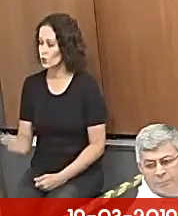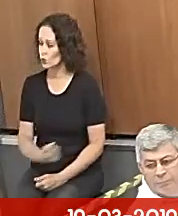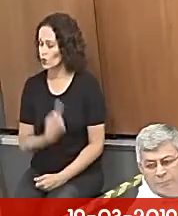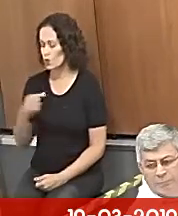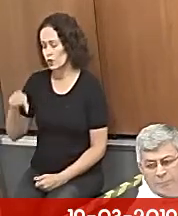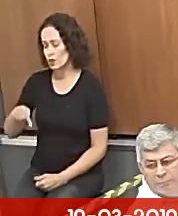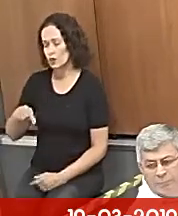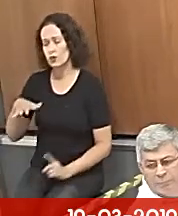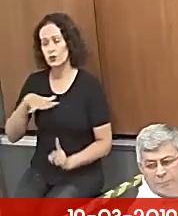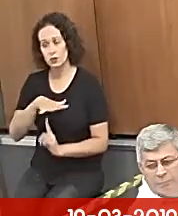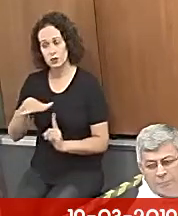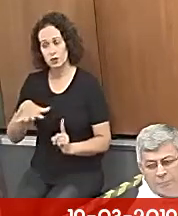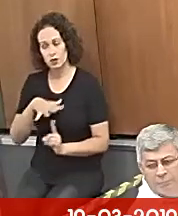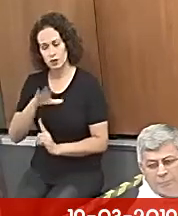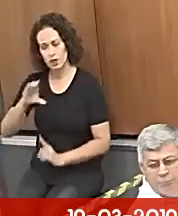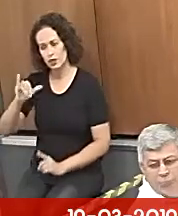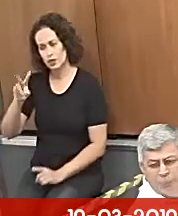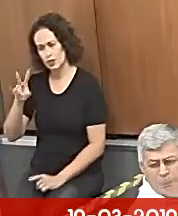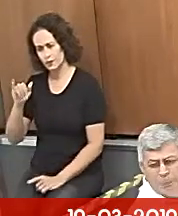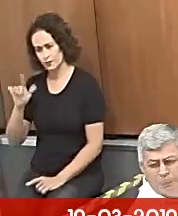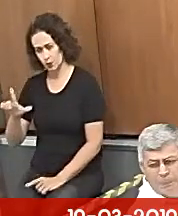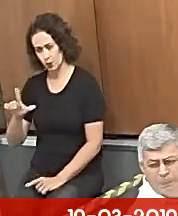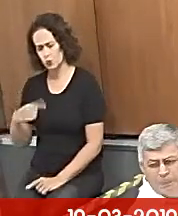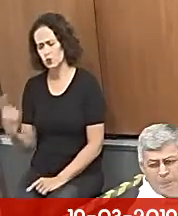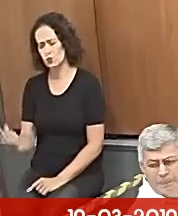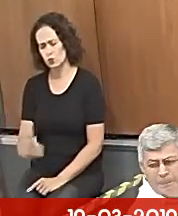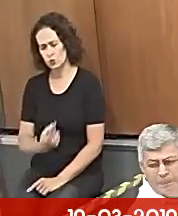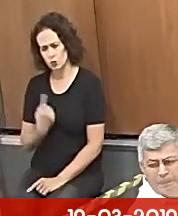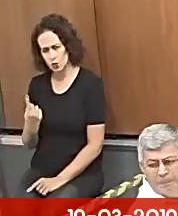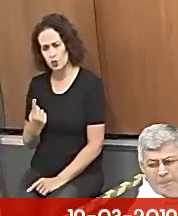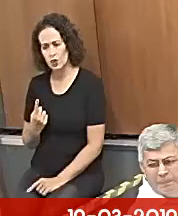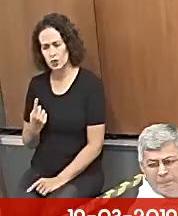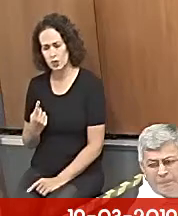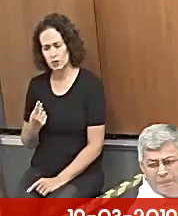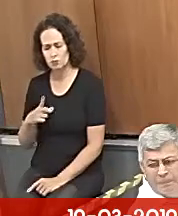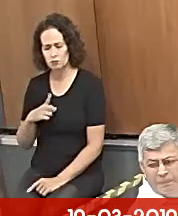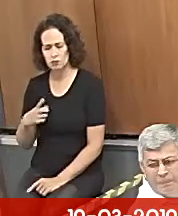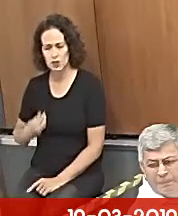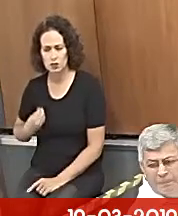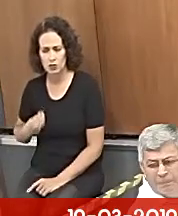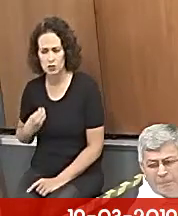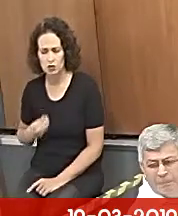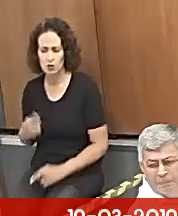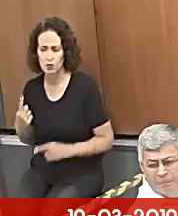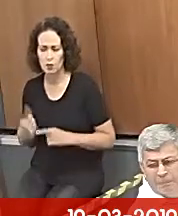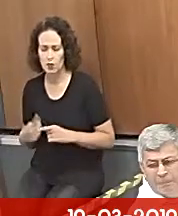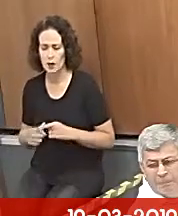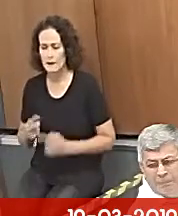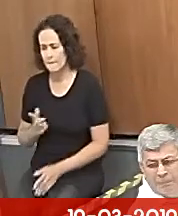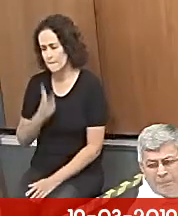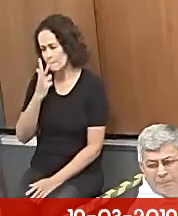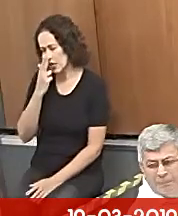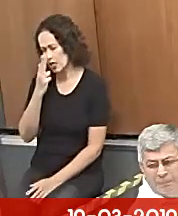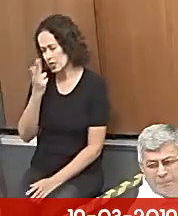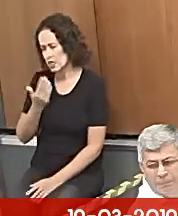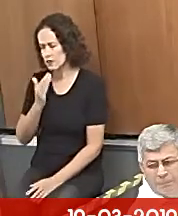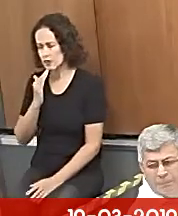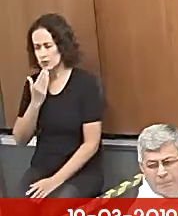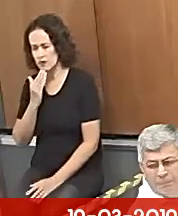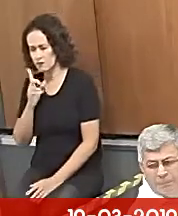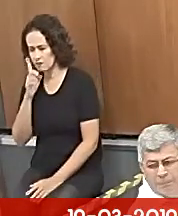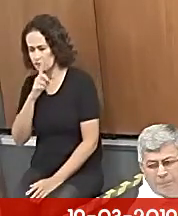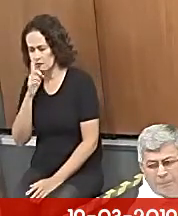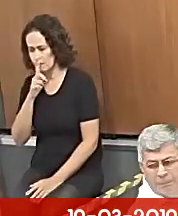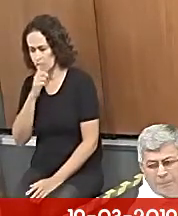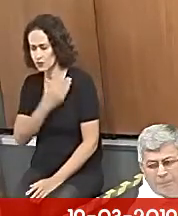sociedade civil nós existimos por causa de uma ausência do governo né porque não